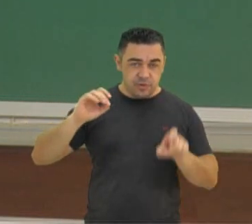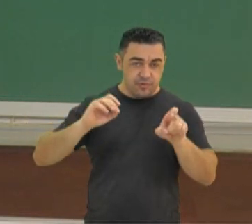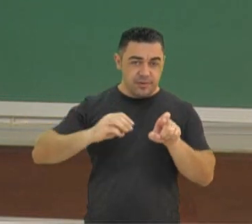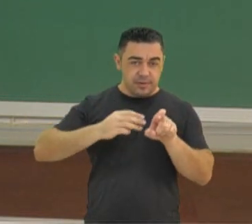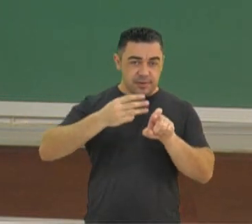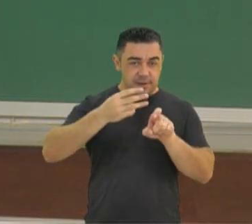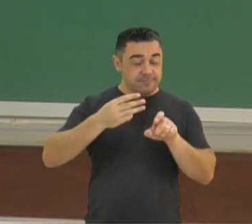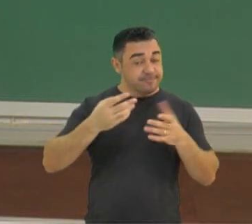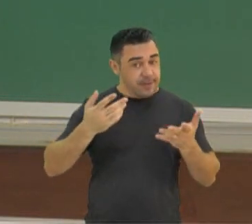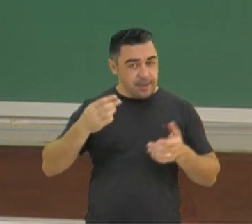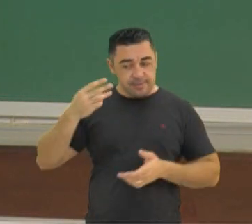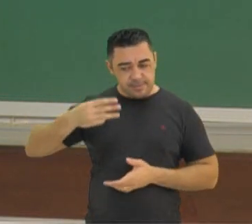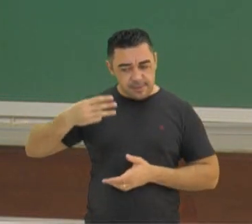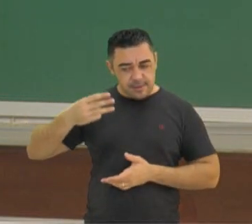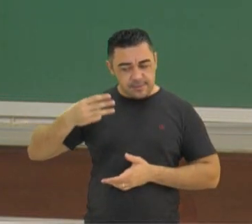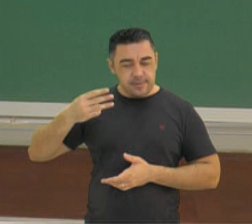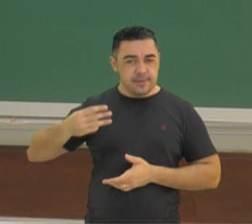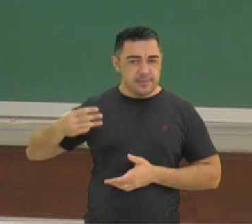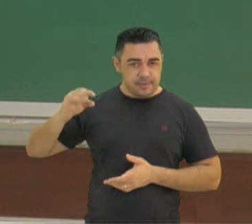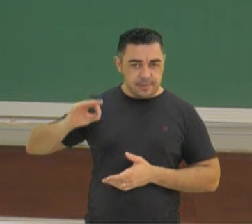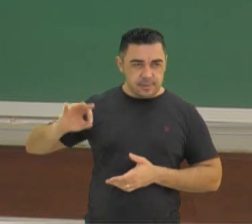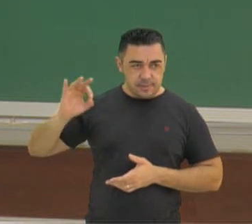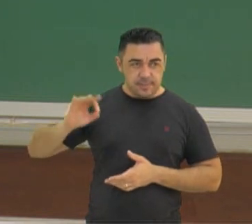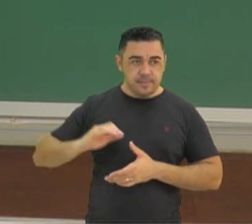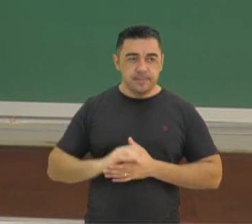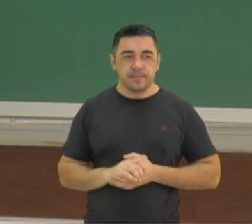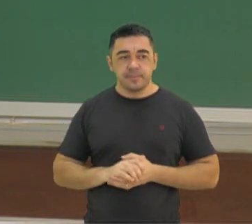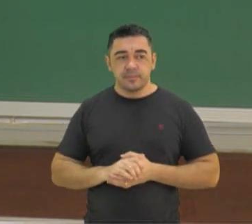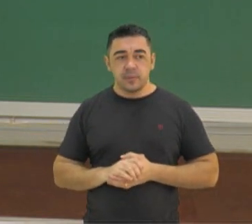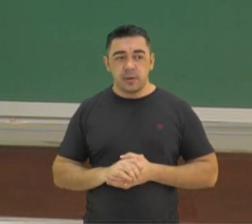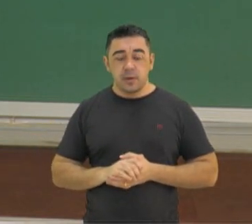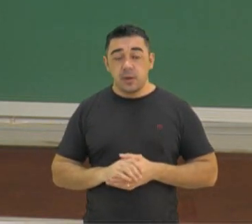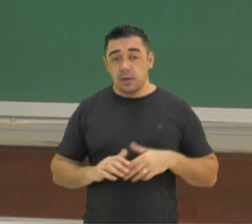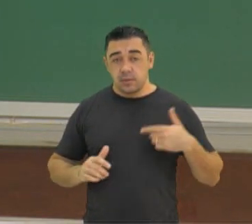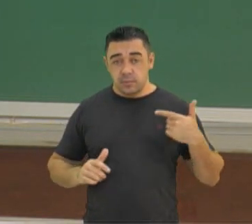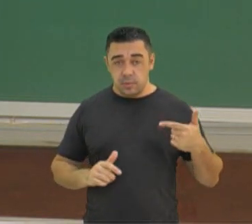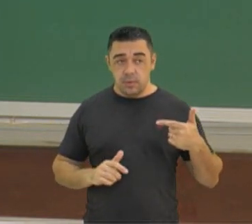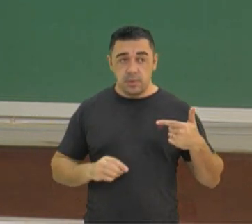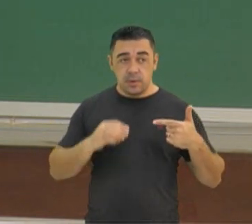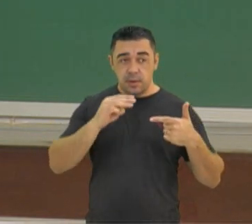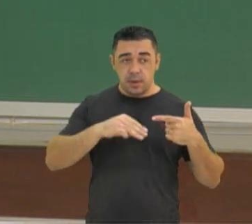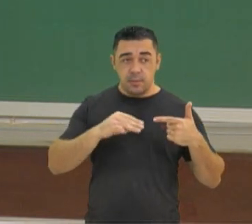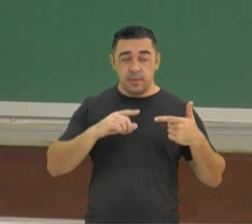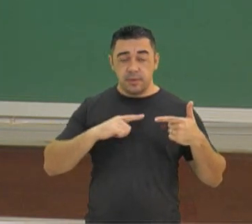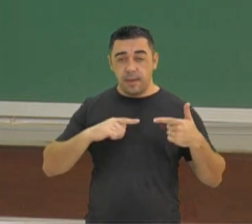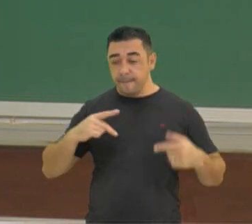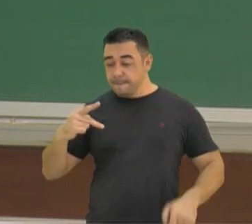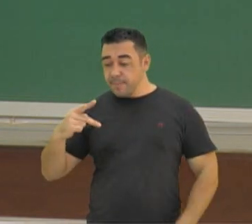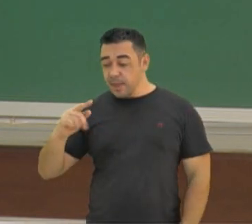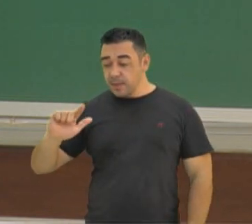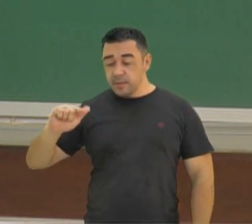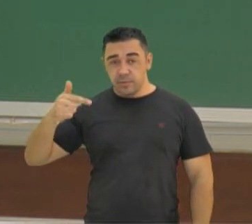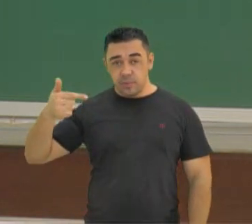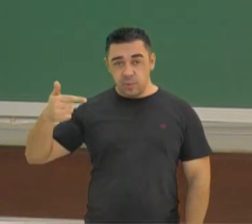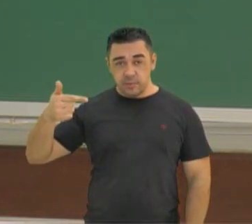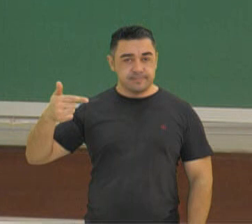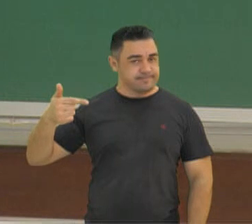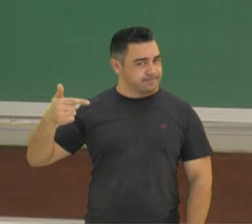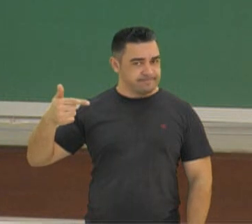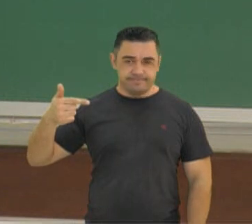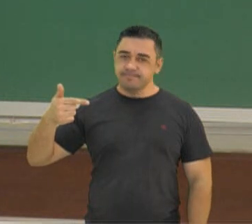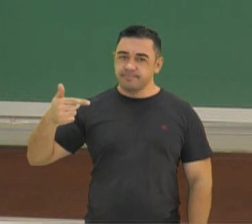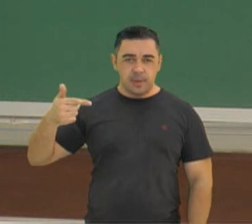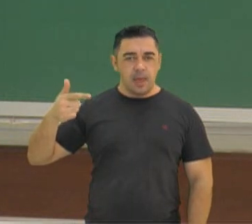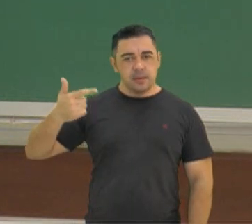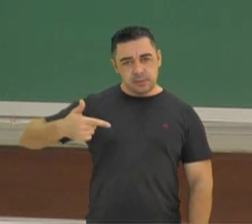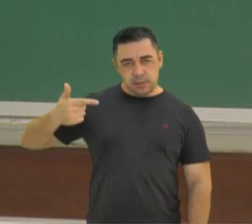3, né? Então uma equação de expoente 3. Aqui uma equação, né, de grau 2, do segundo grau. Então por isso que ela não